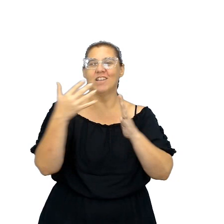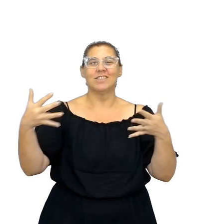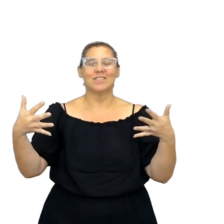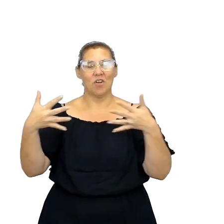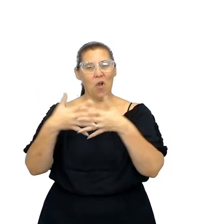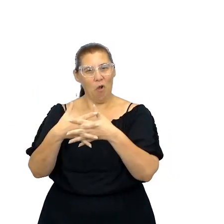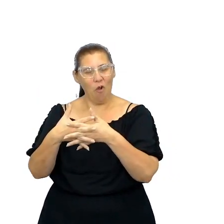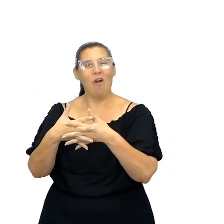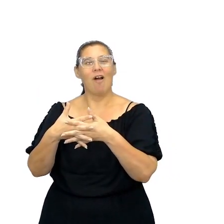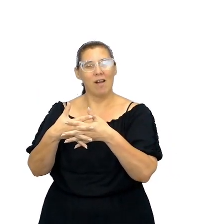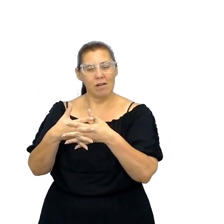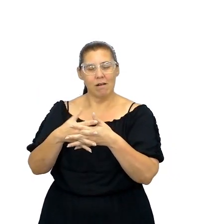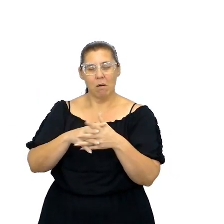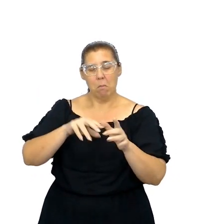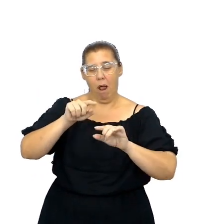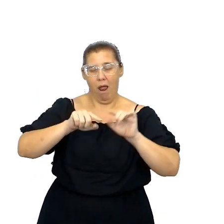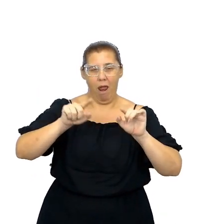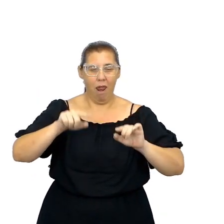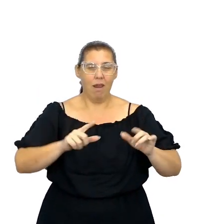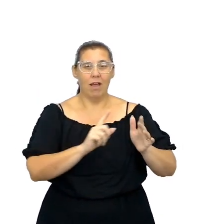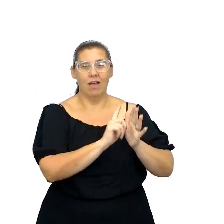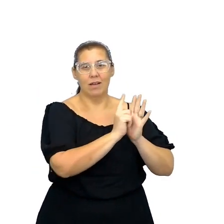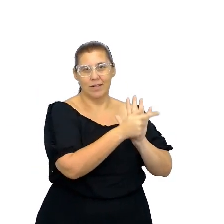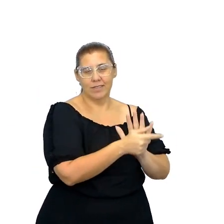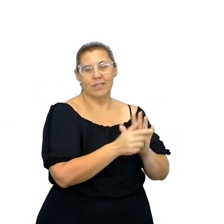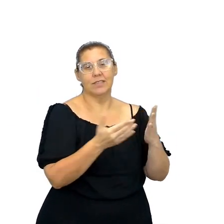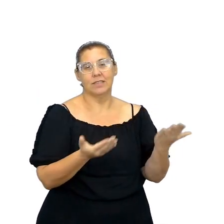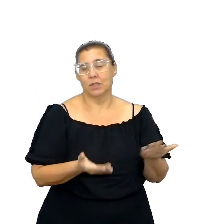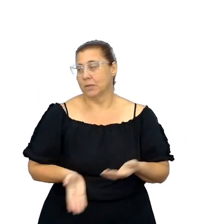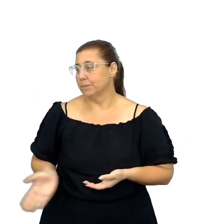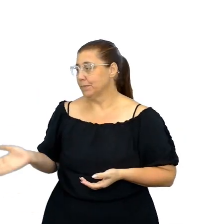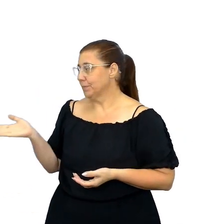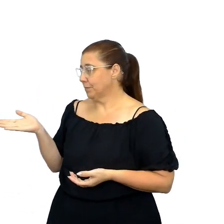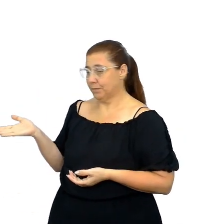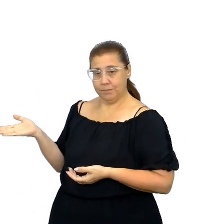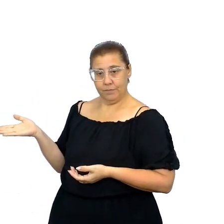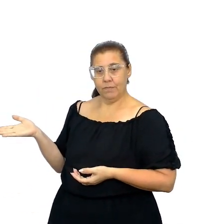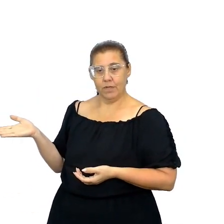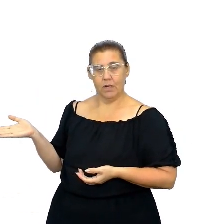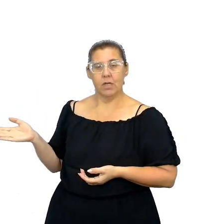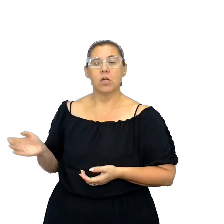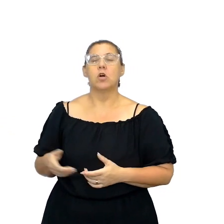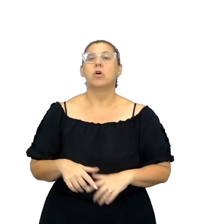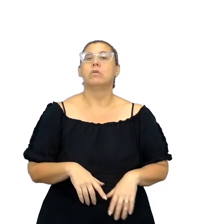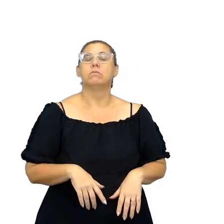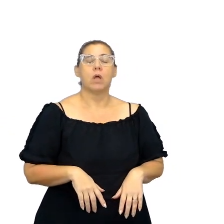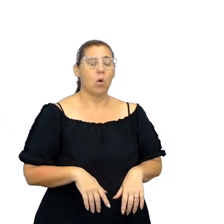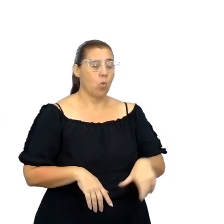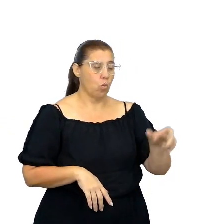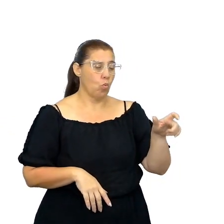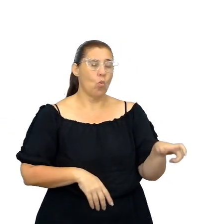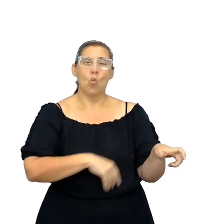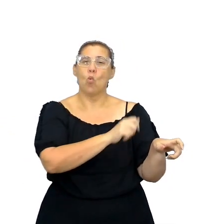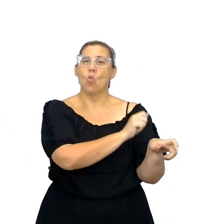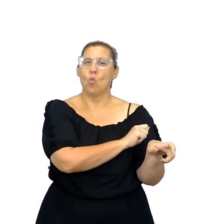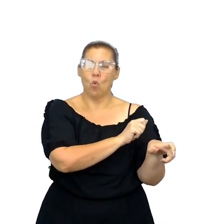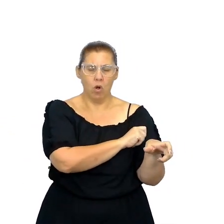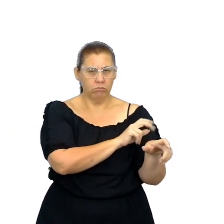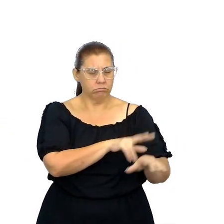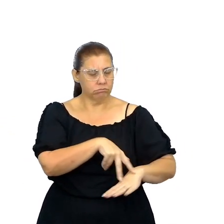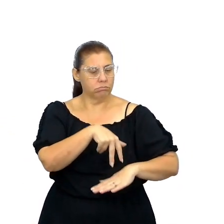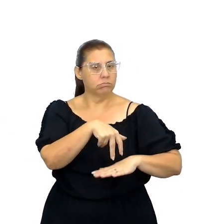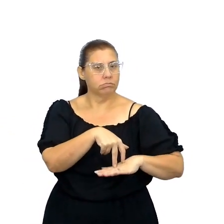em relação aos variados gêneros. Então, aqui no 9º ano, o estudante precisa assumir posição diante de